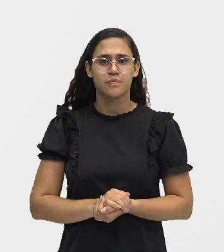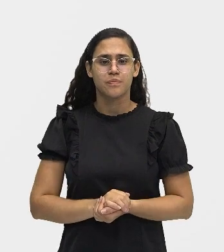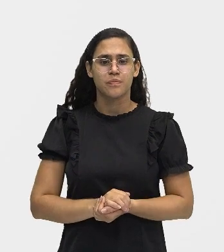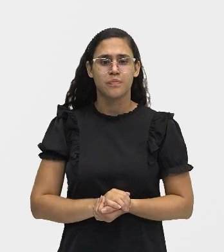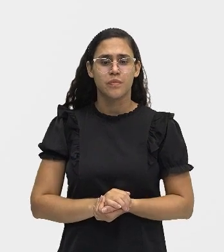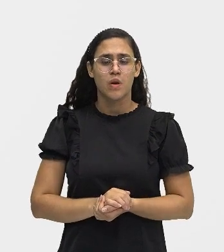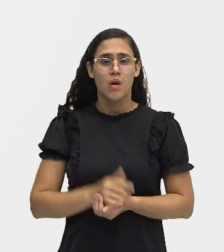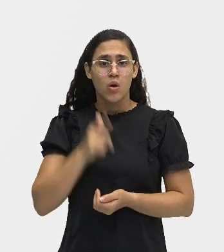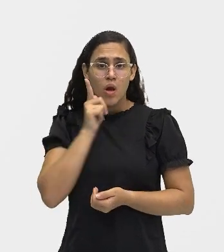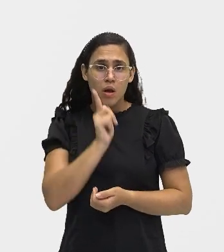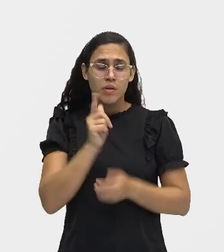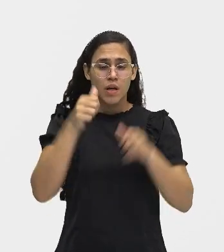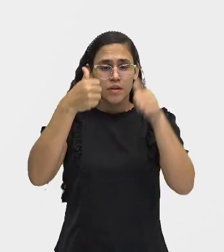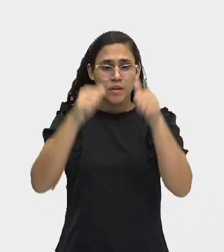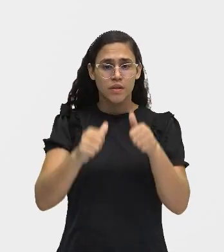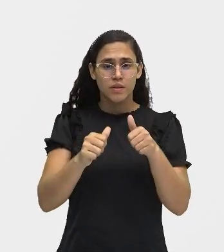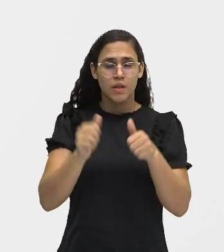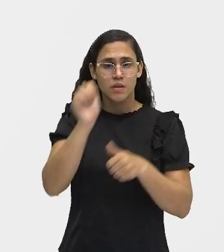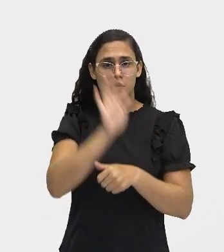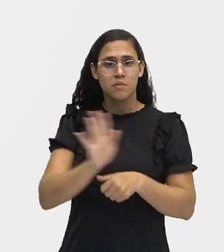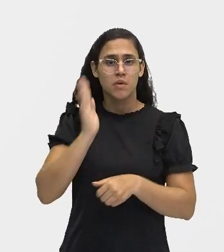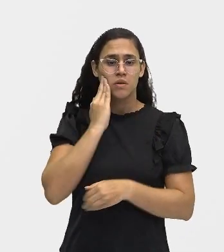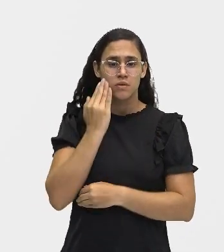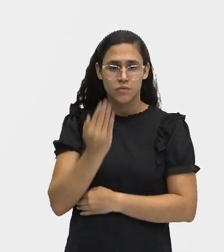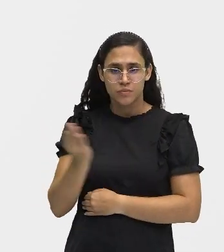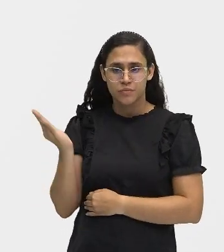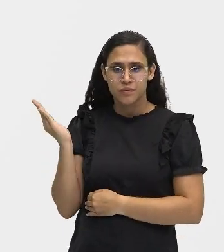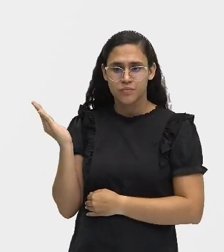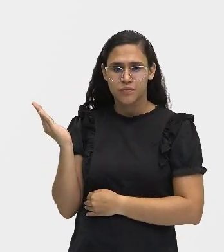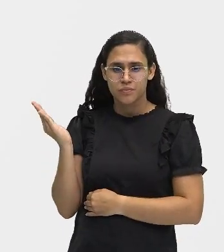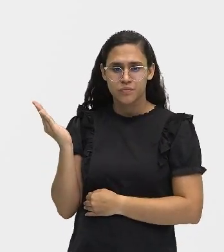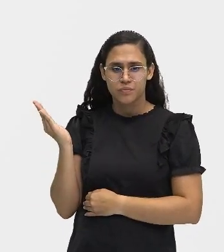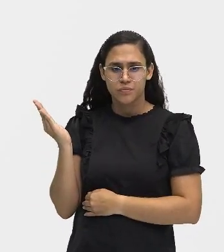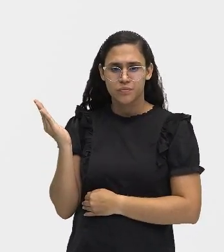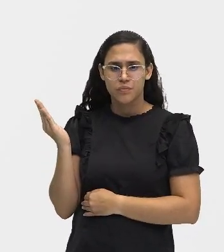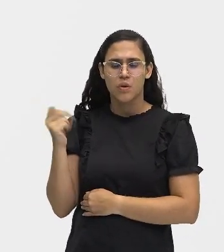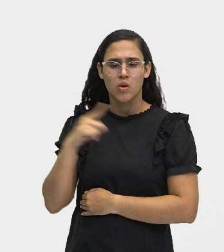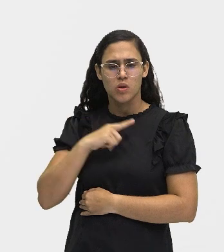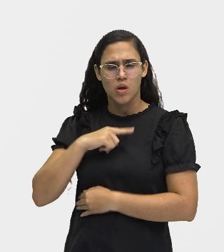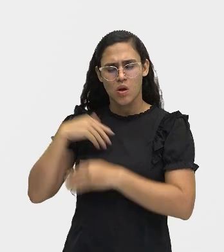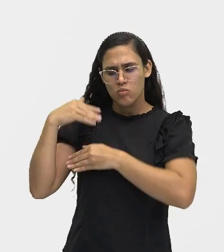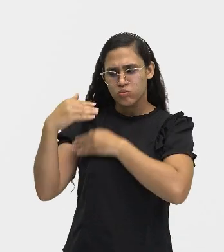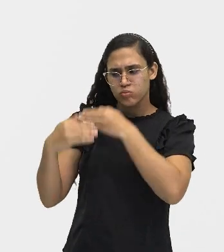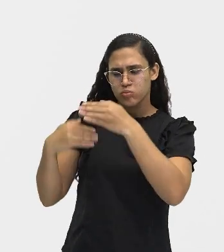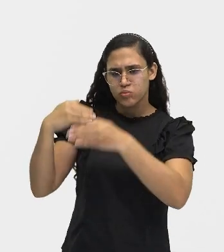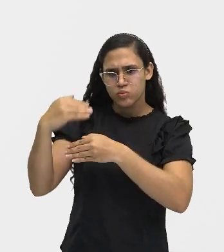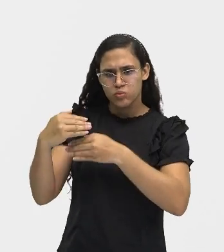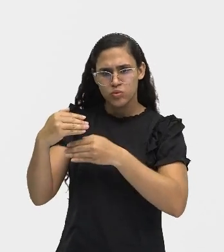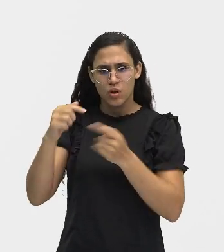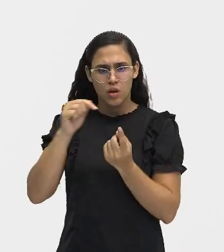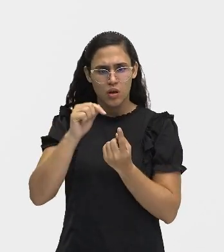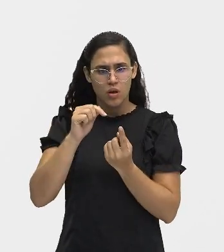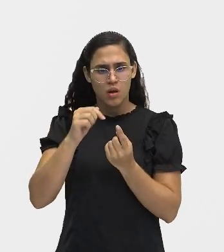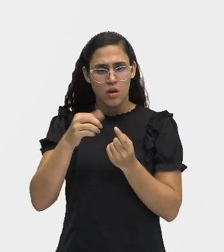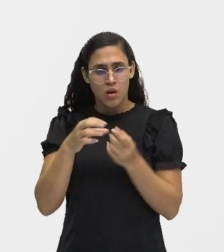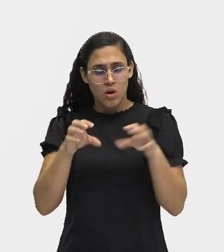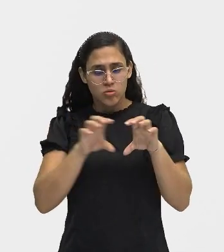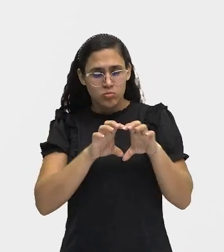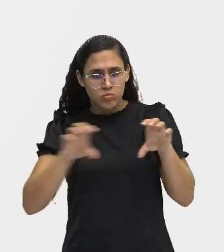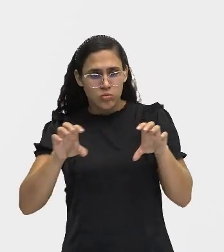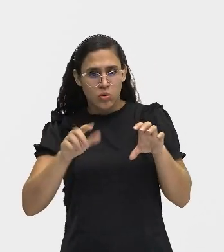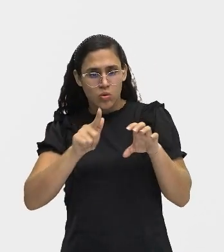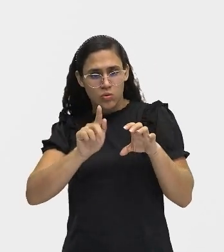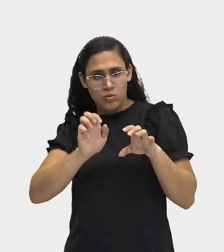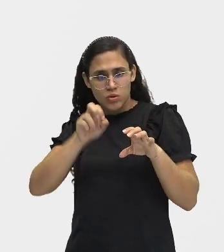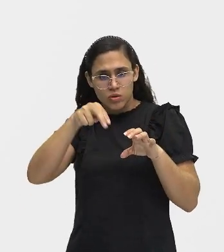imagem. A gente tem aí, olha só, na evolução do tempo, tem a setinha ali, né? A evolução do tempo, a gente consegue observar o quê? O gene